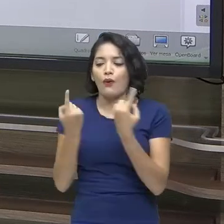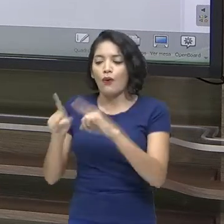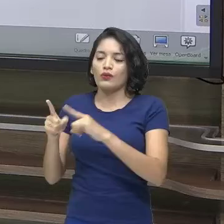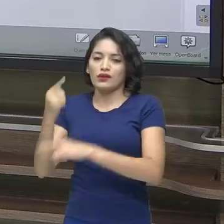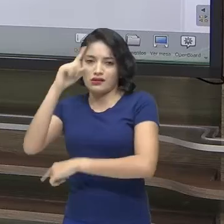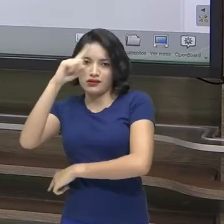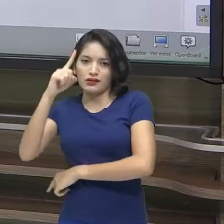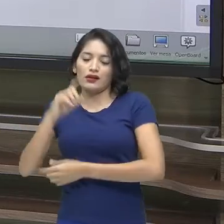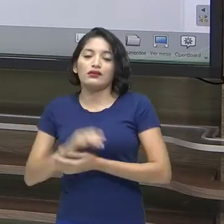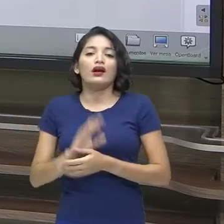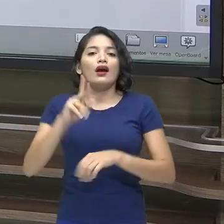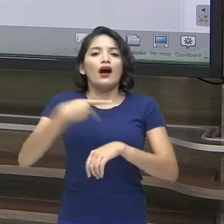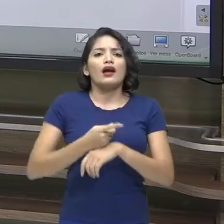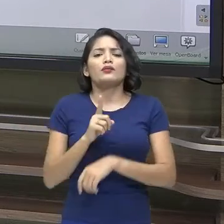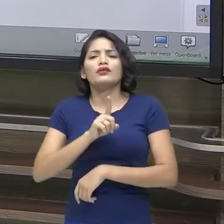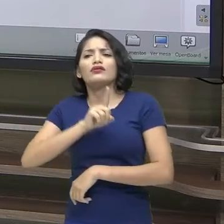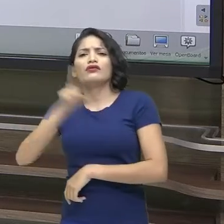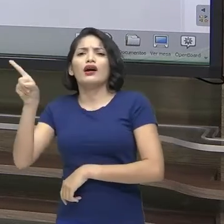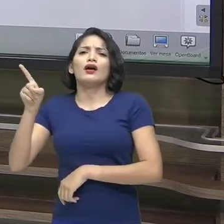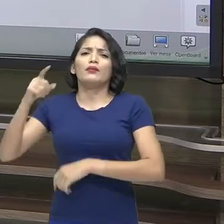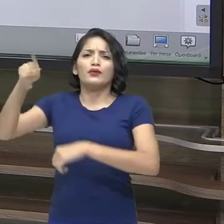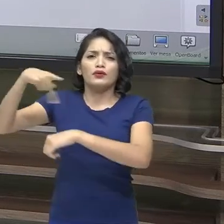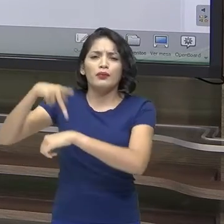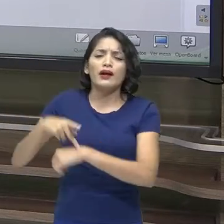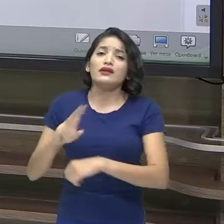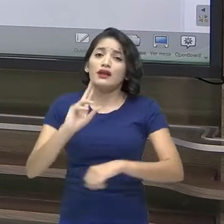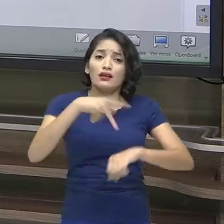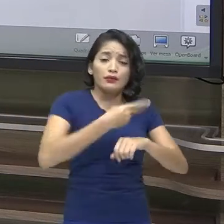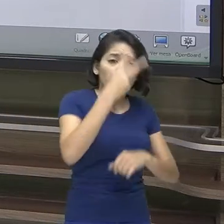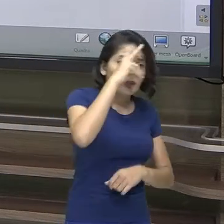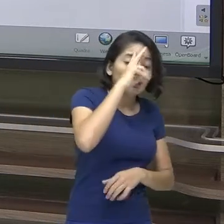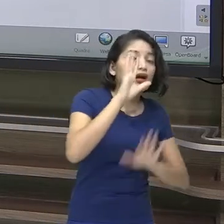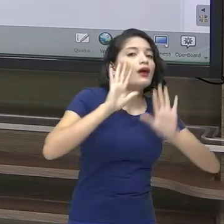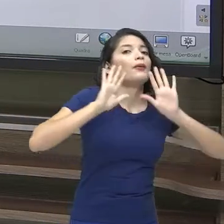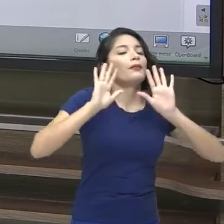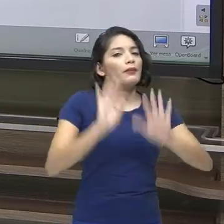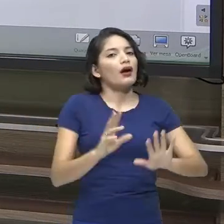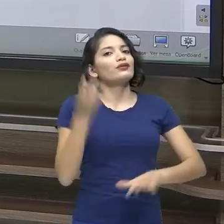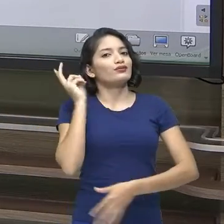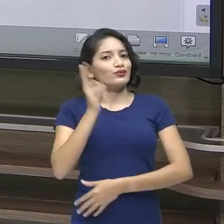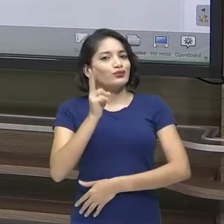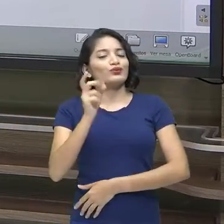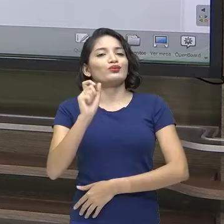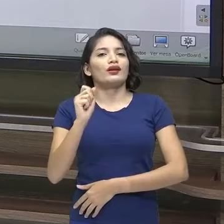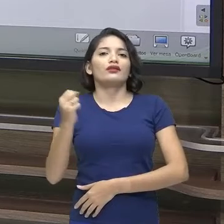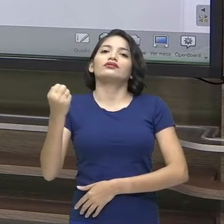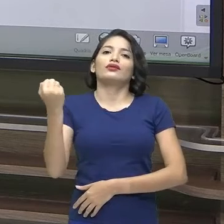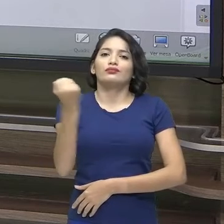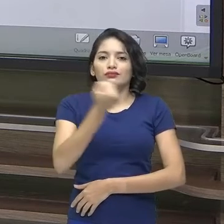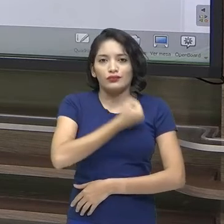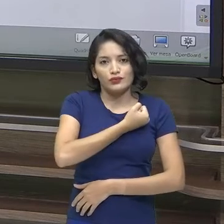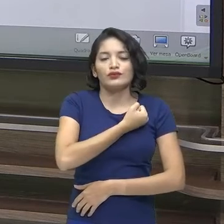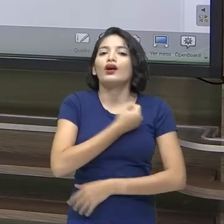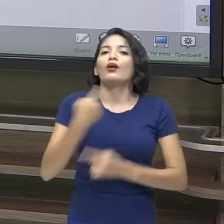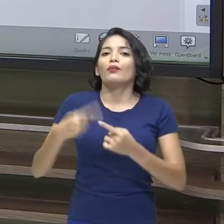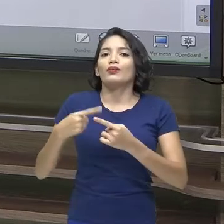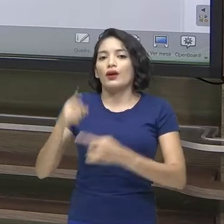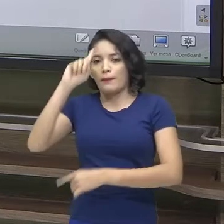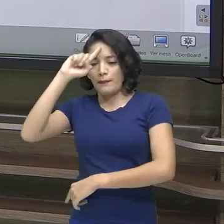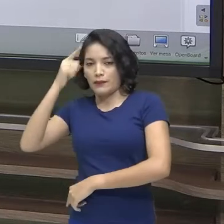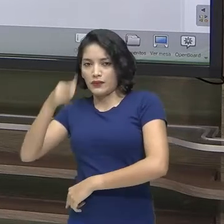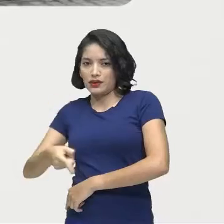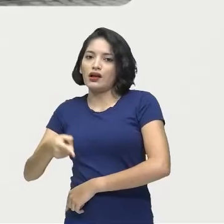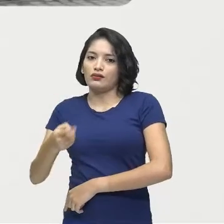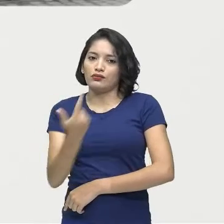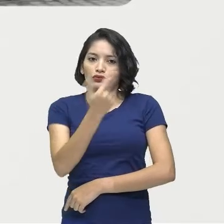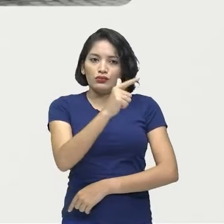ele primeiro vai para a Turquia, da Turquia ele vai para o México, e mesmo assim ele acabou sendo assassinado por ordem de Stalin.